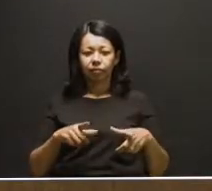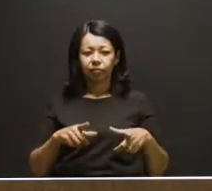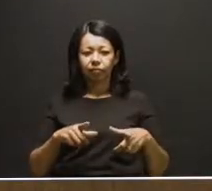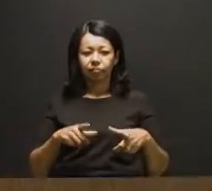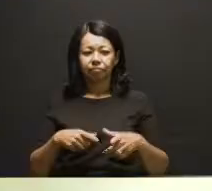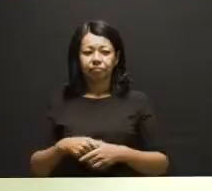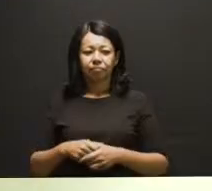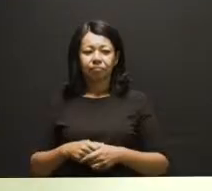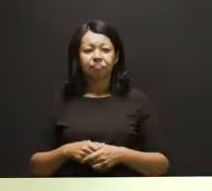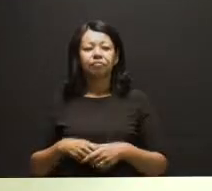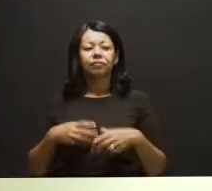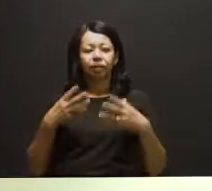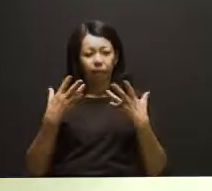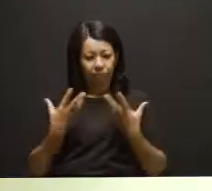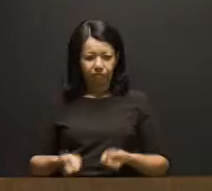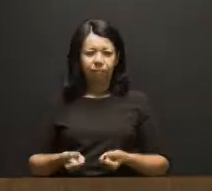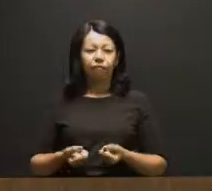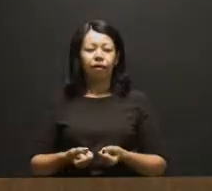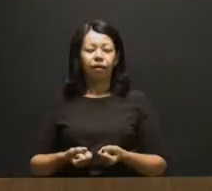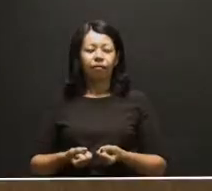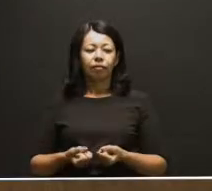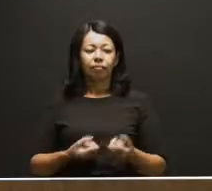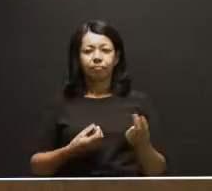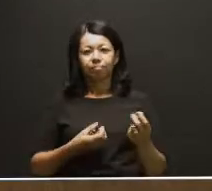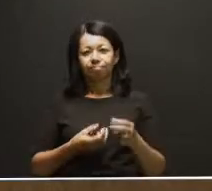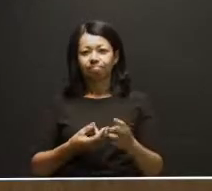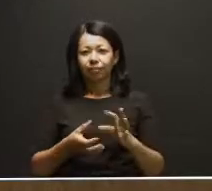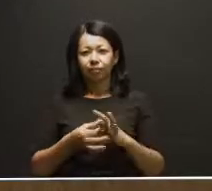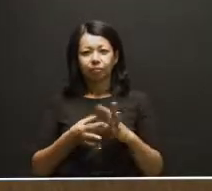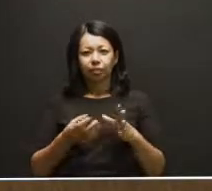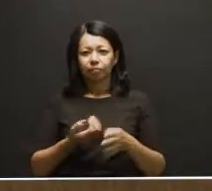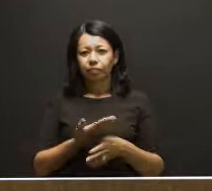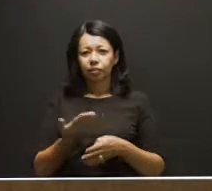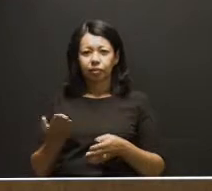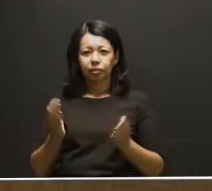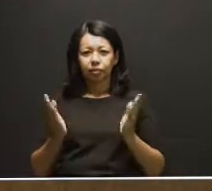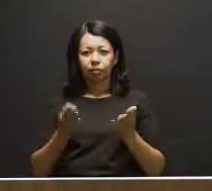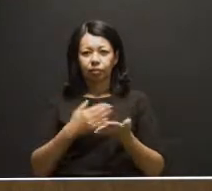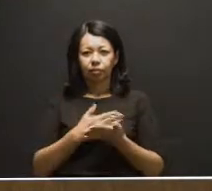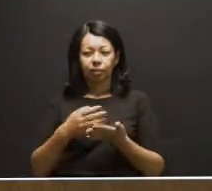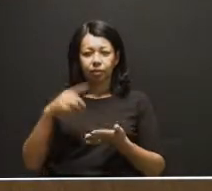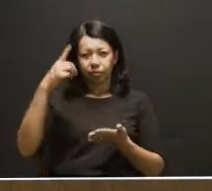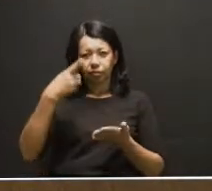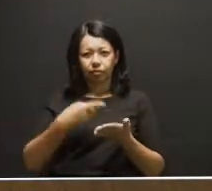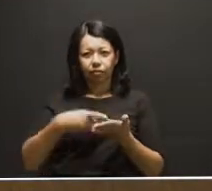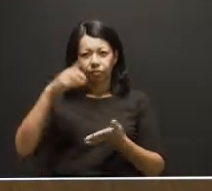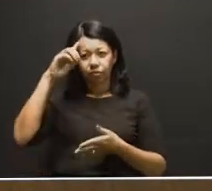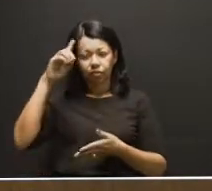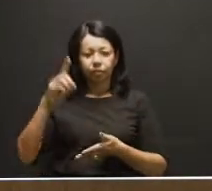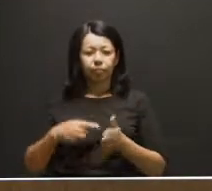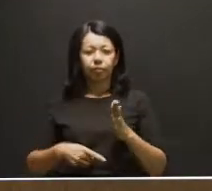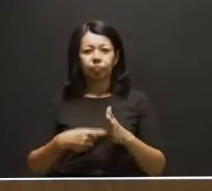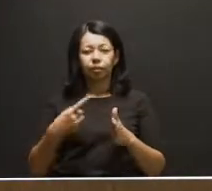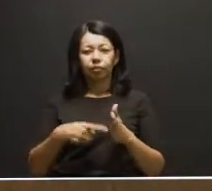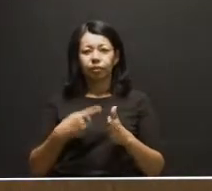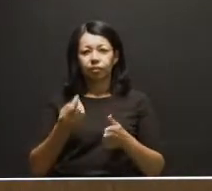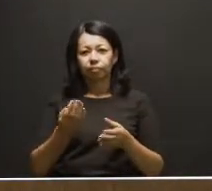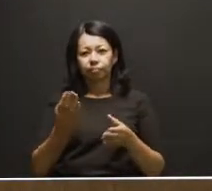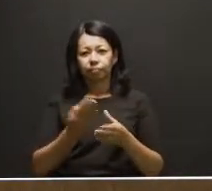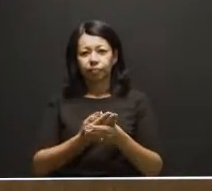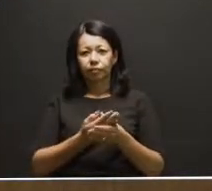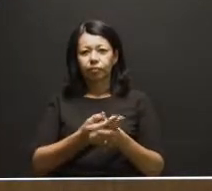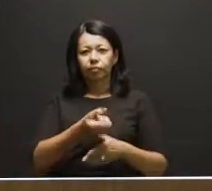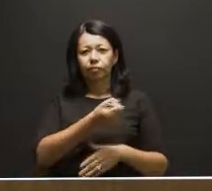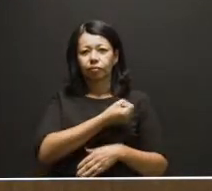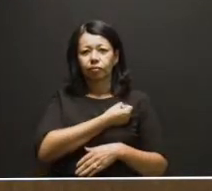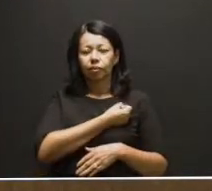encontram aprovado conforme deliberação do plenário passamos a ordem do dia o primeiro item da pauta é